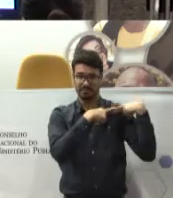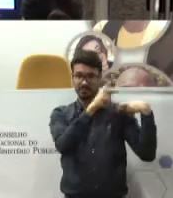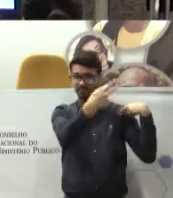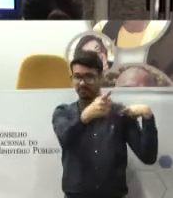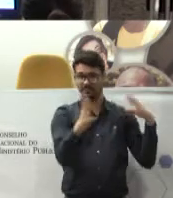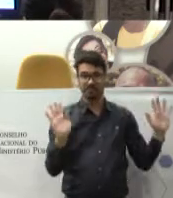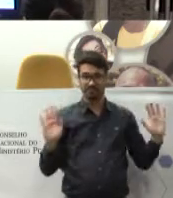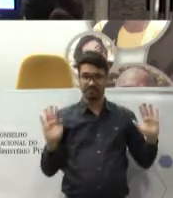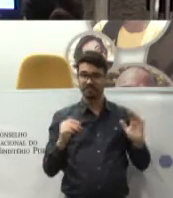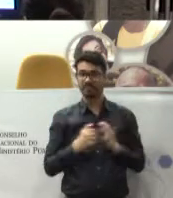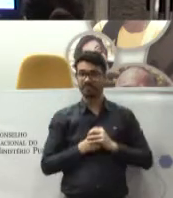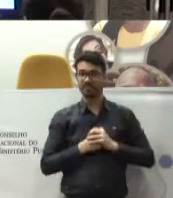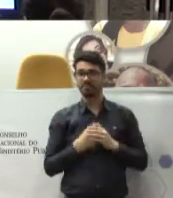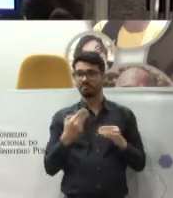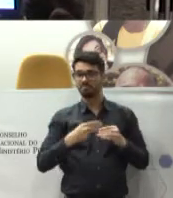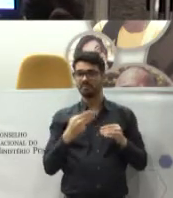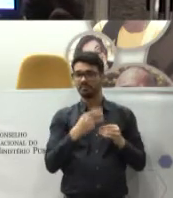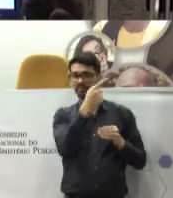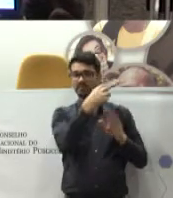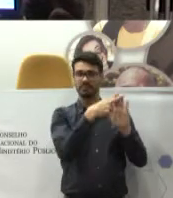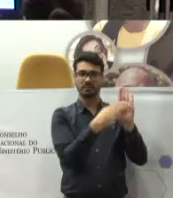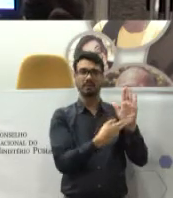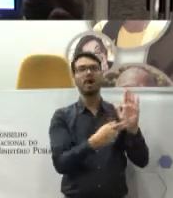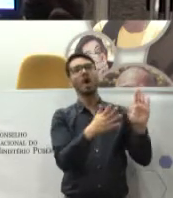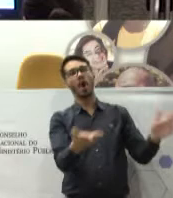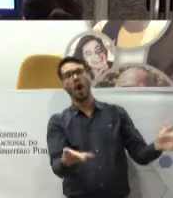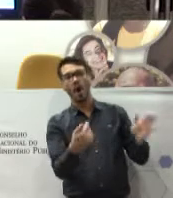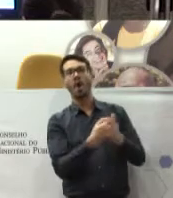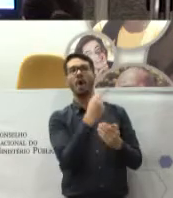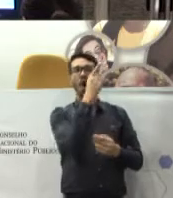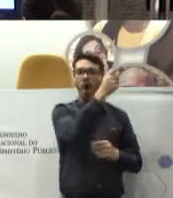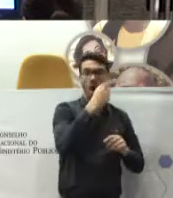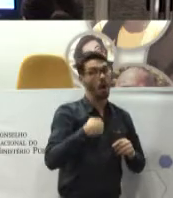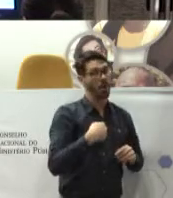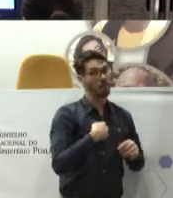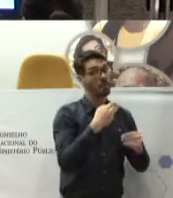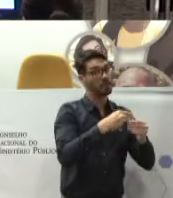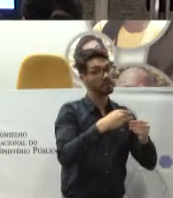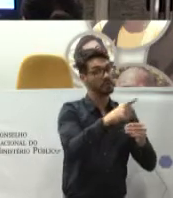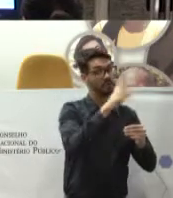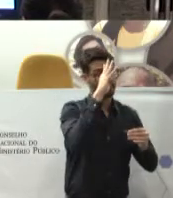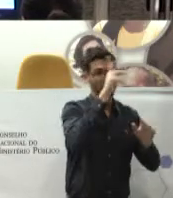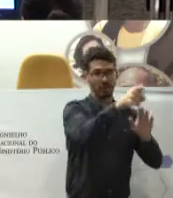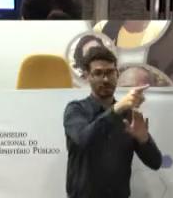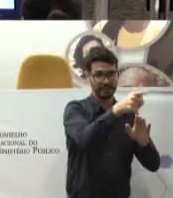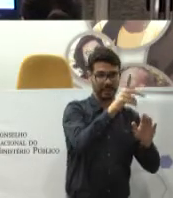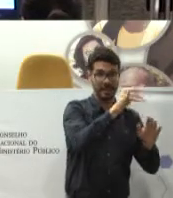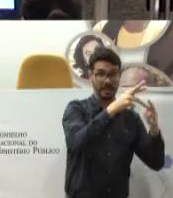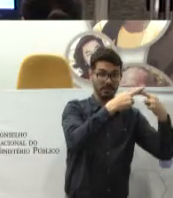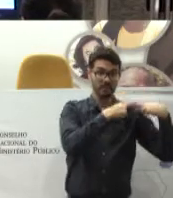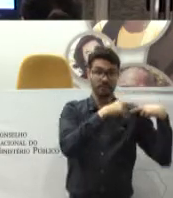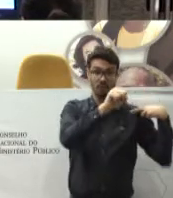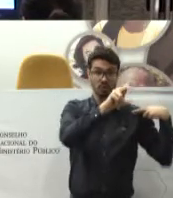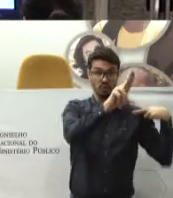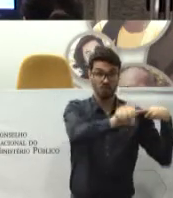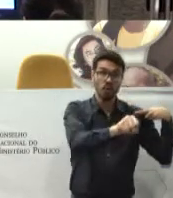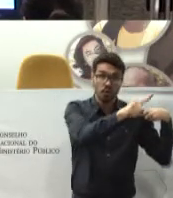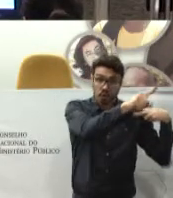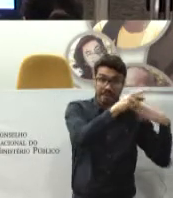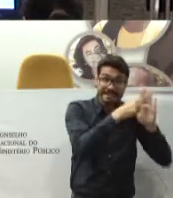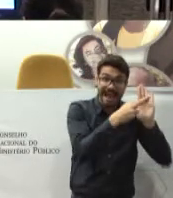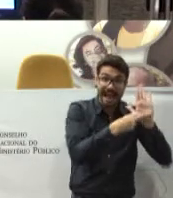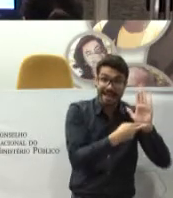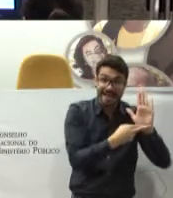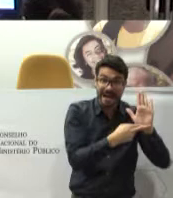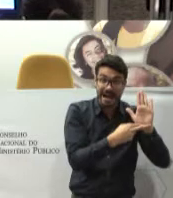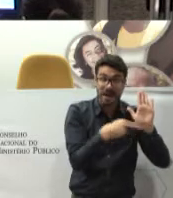Por que os municípios não baixam uma norma dizendo, médico, enquanto prescritor do SUS, você tem que atentar para a